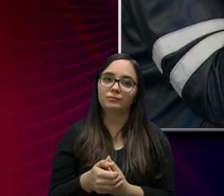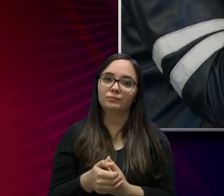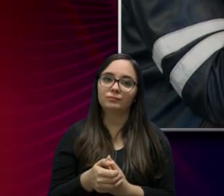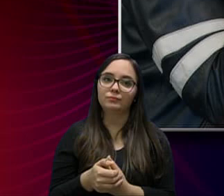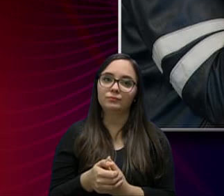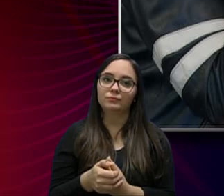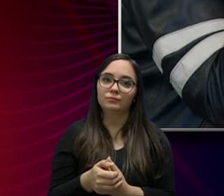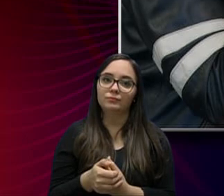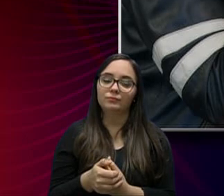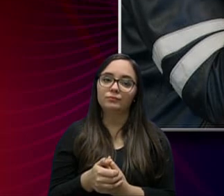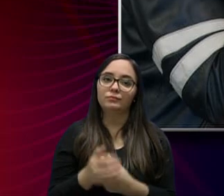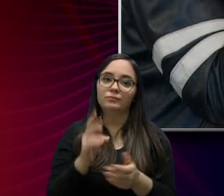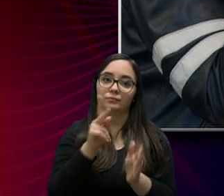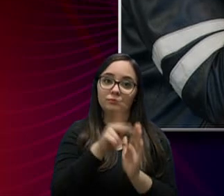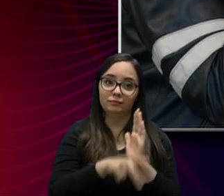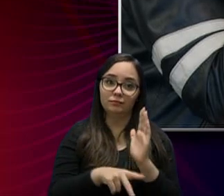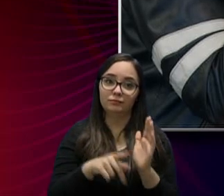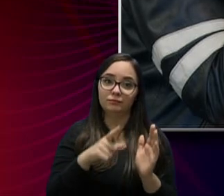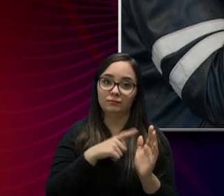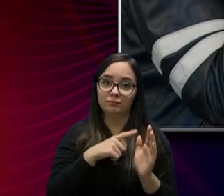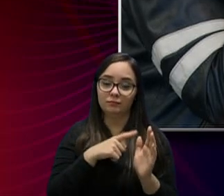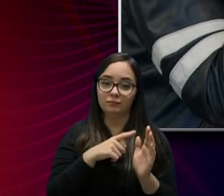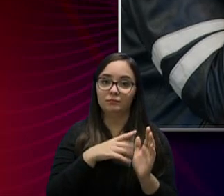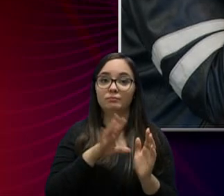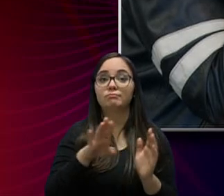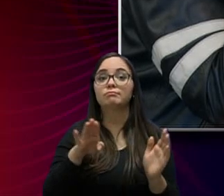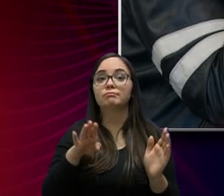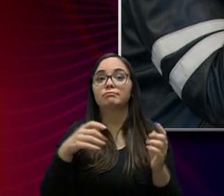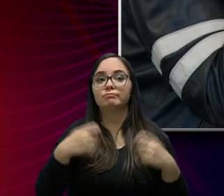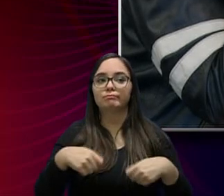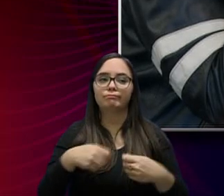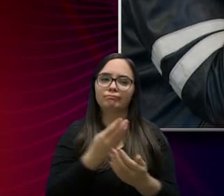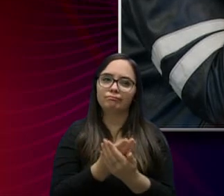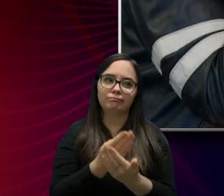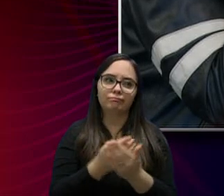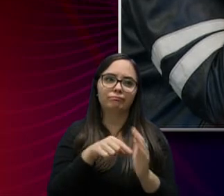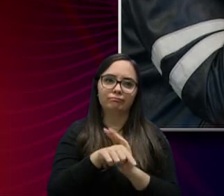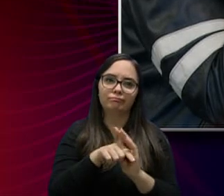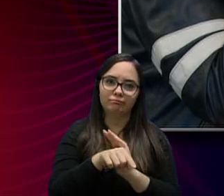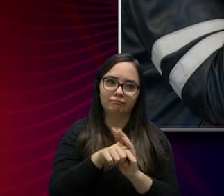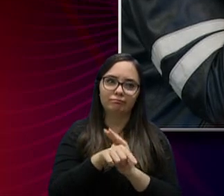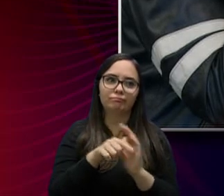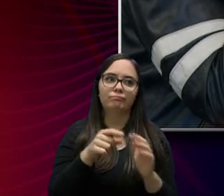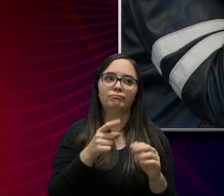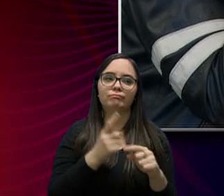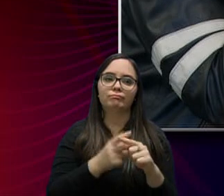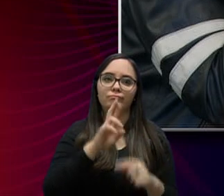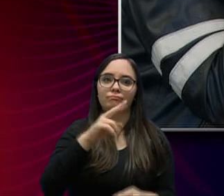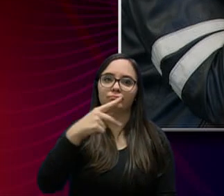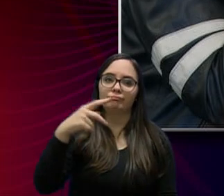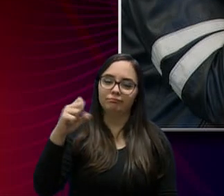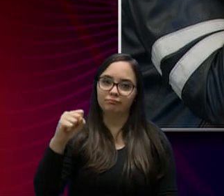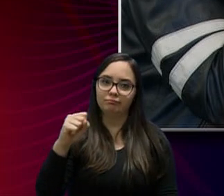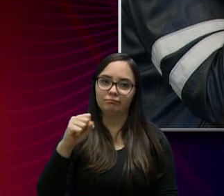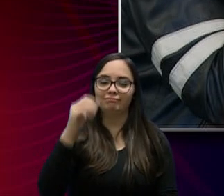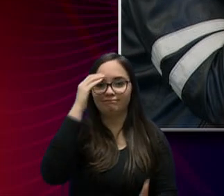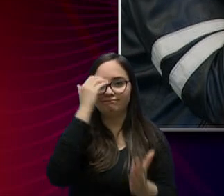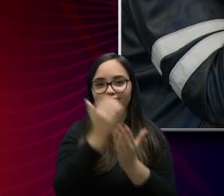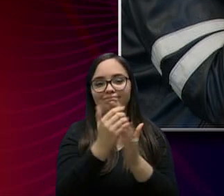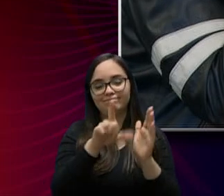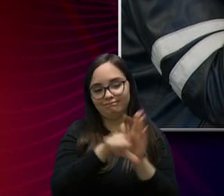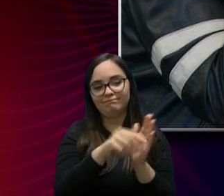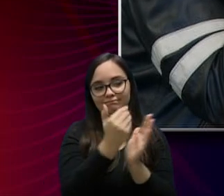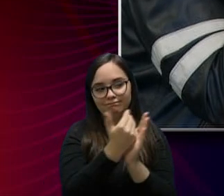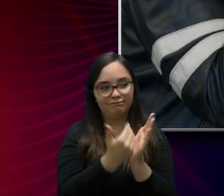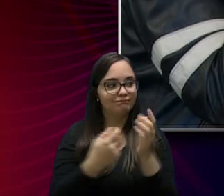projeto vereador mês aí depende de estudo federal tudo o que que o a rapper pse ontem segue um regime